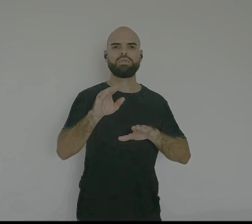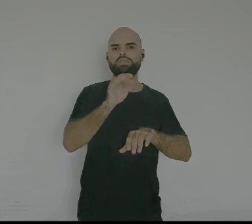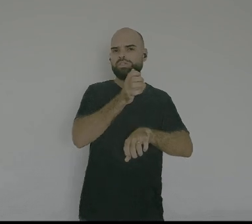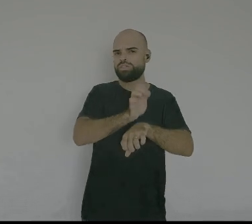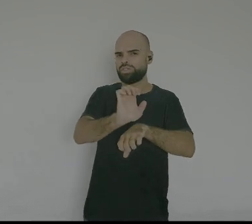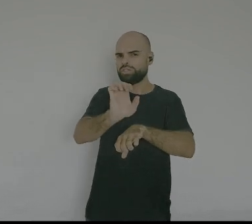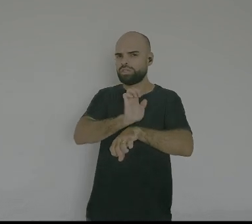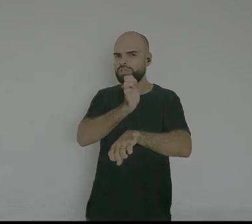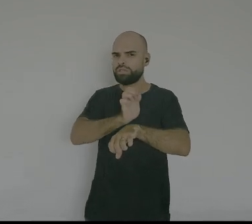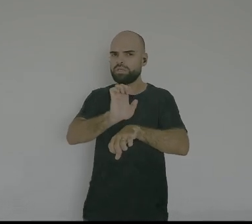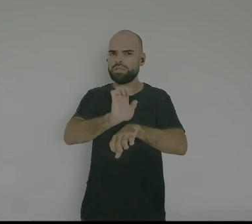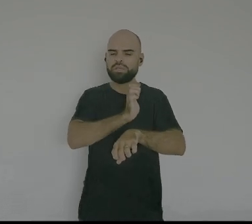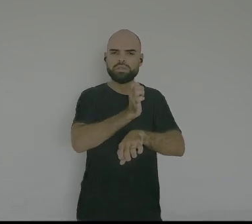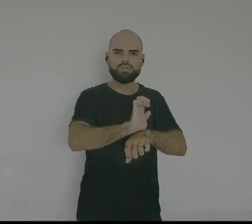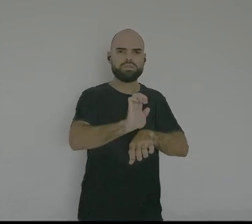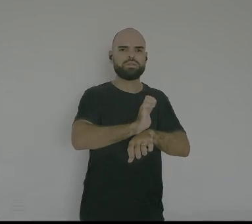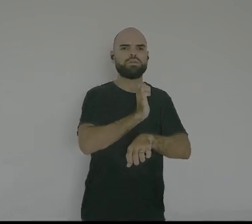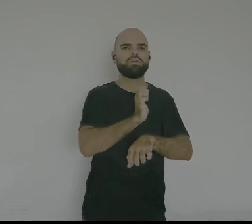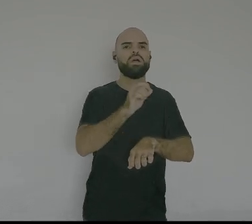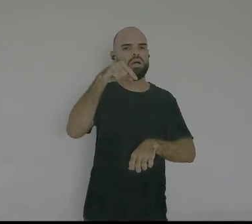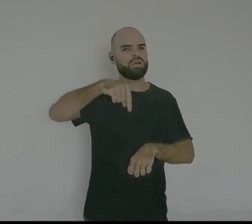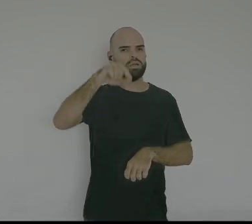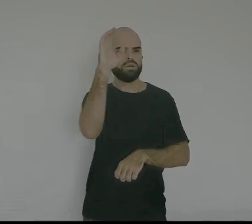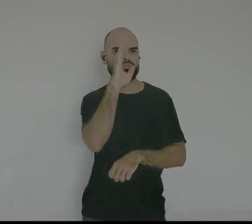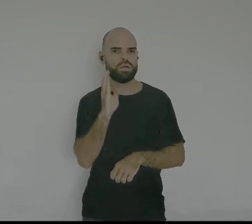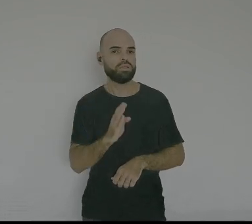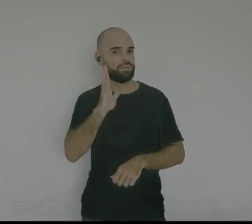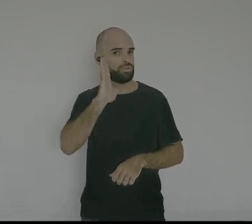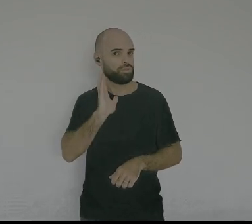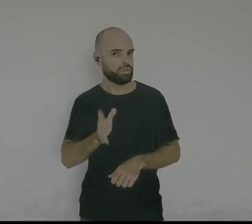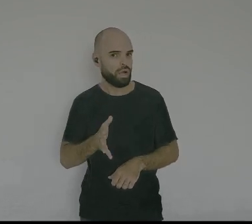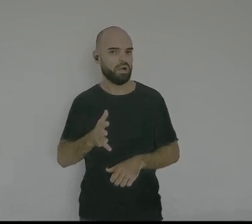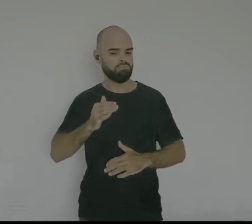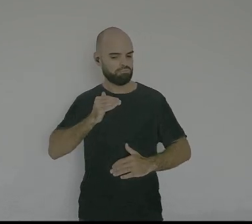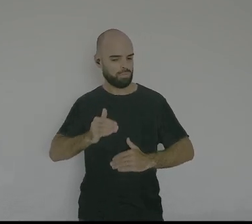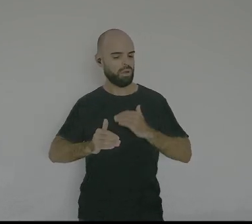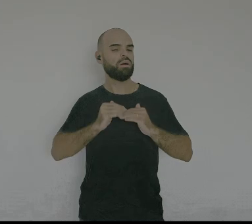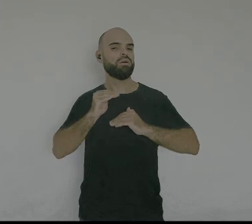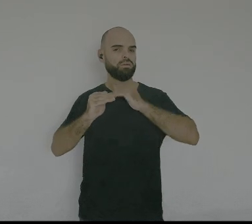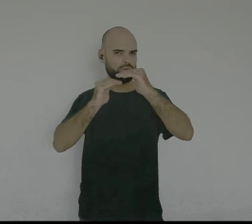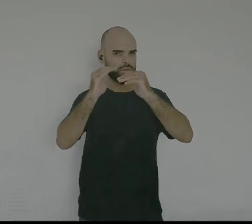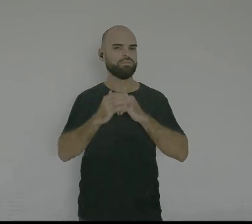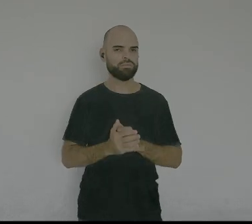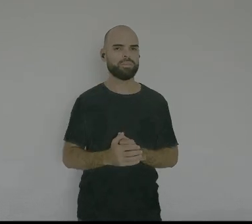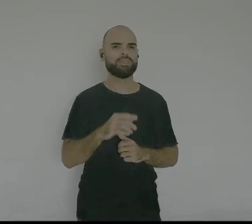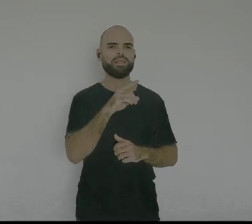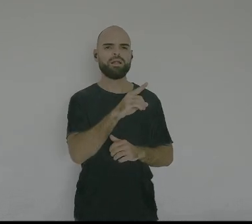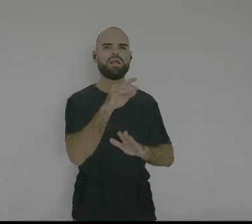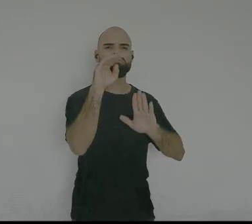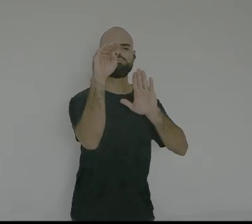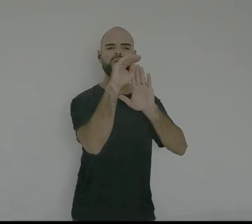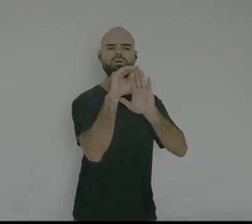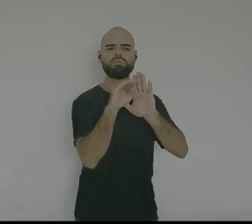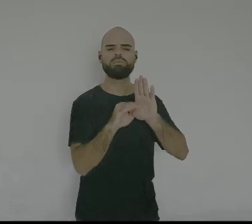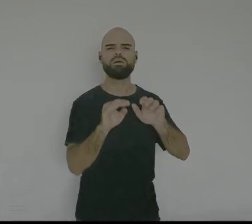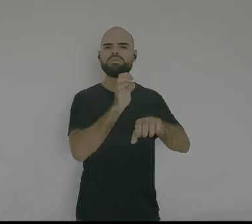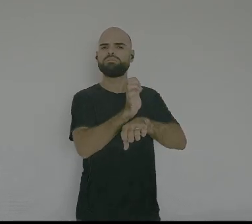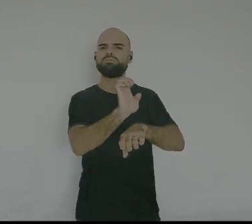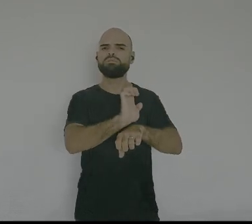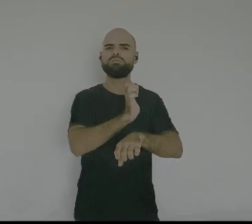Eu vi hoje no Brasil todas as secretarias estaduais têm o seu plano estratégico, foi um avanço